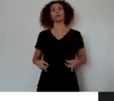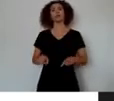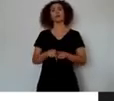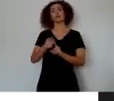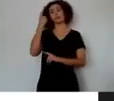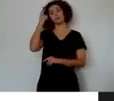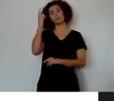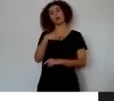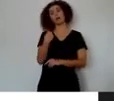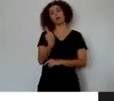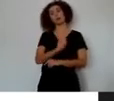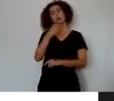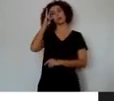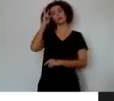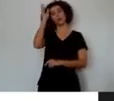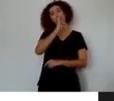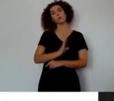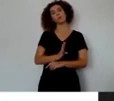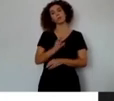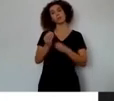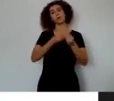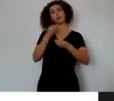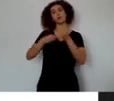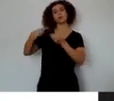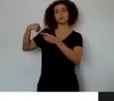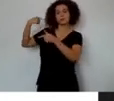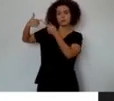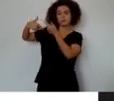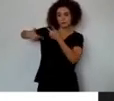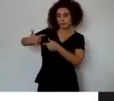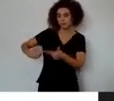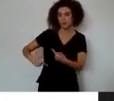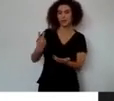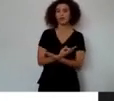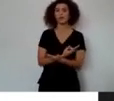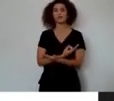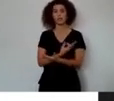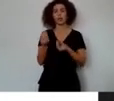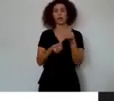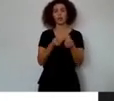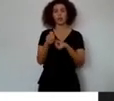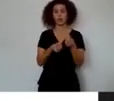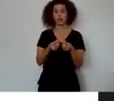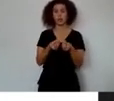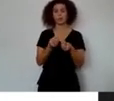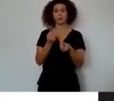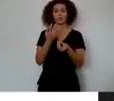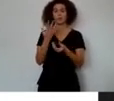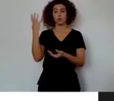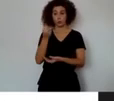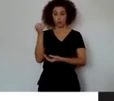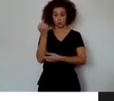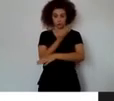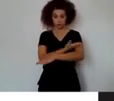história, né, como país, assim, como que vem esse conceito de miscigenação, essa, né, ideia de embranquecimento. Então, assim, né, às